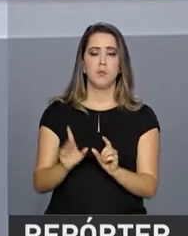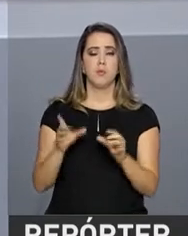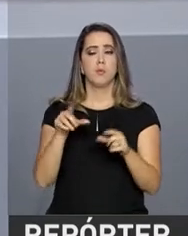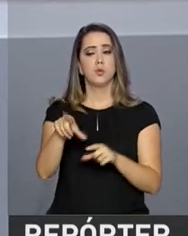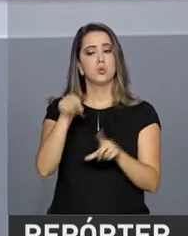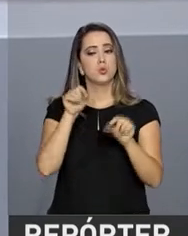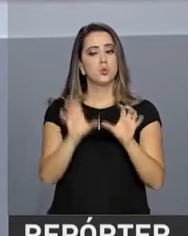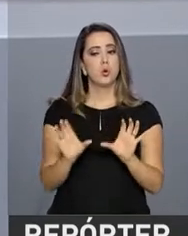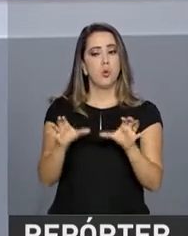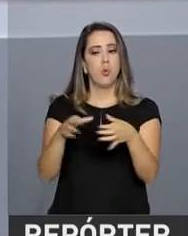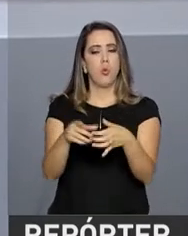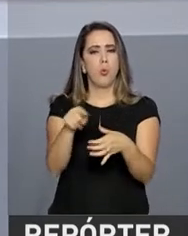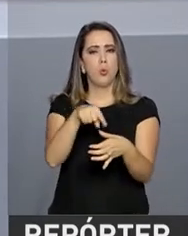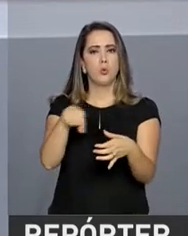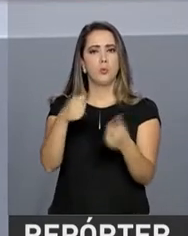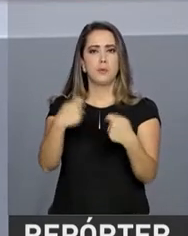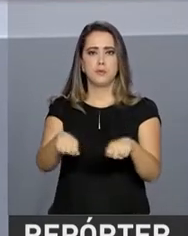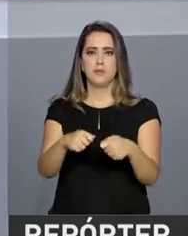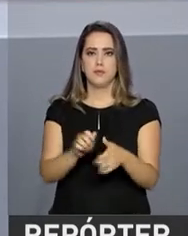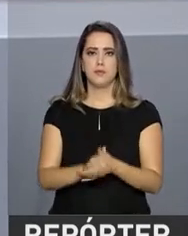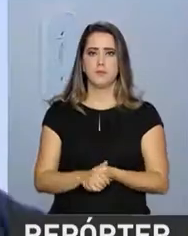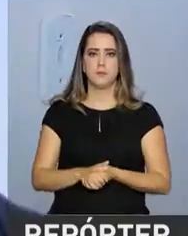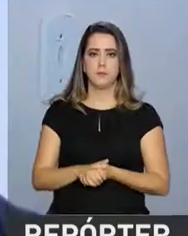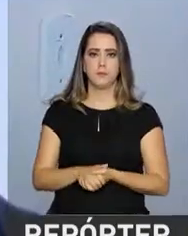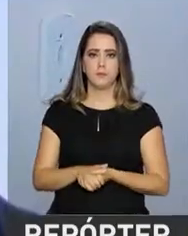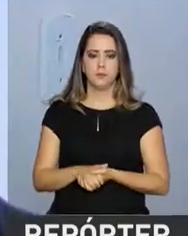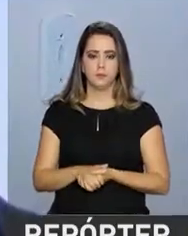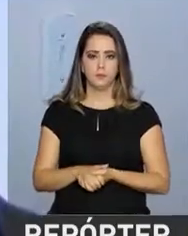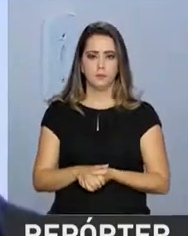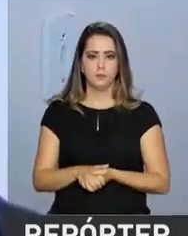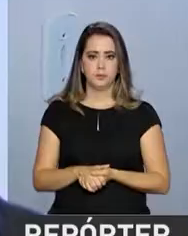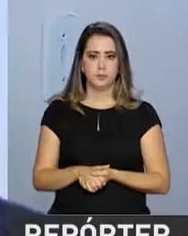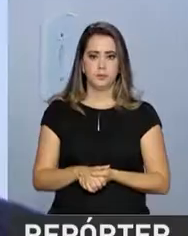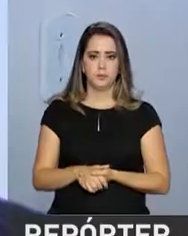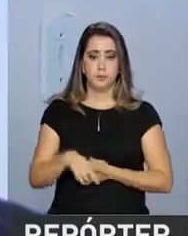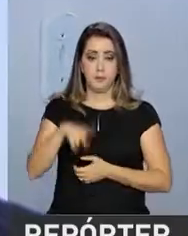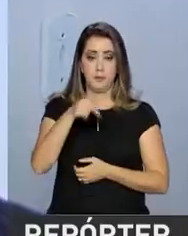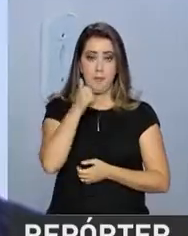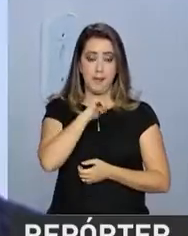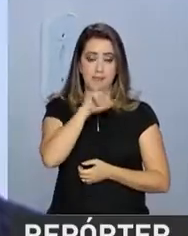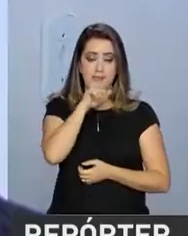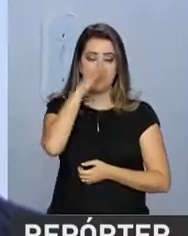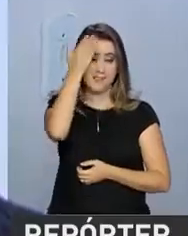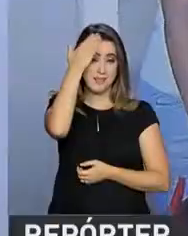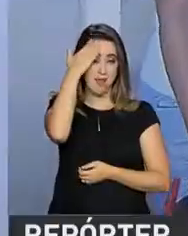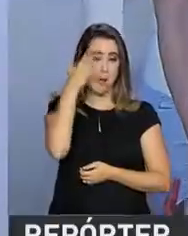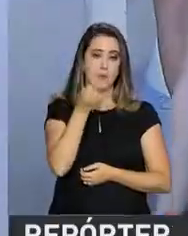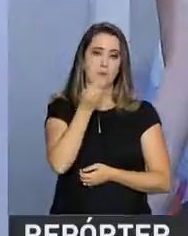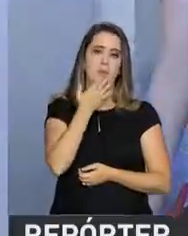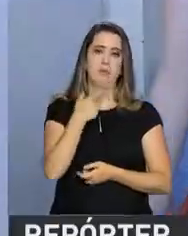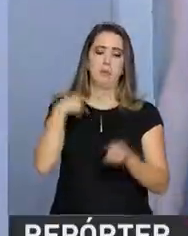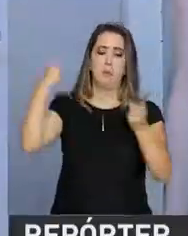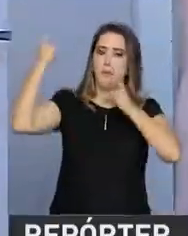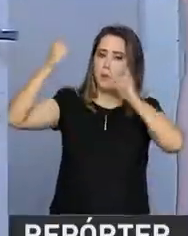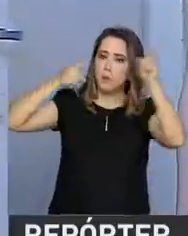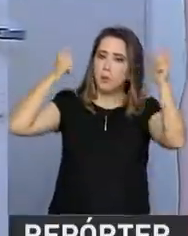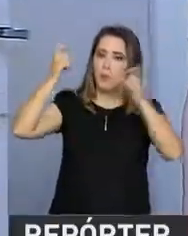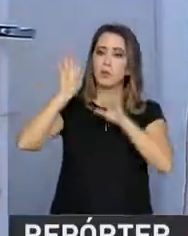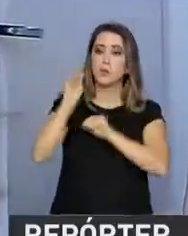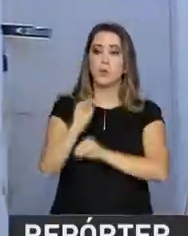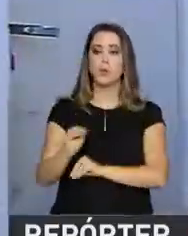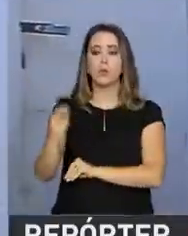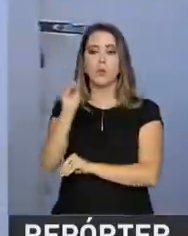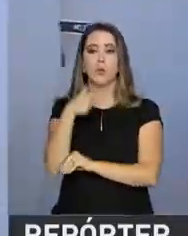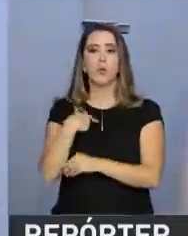alvo de acordo com a necessidade local quem é mãe sabe bem a preocupação e os cuidados